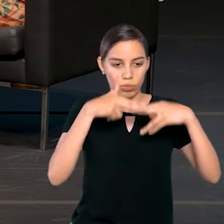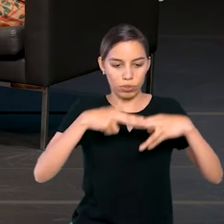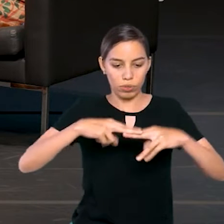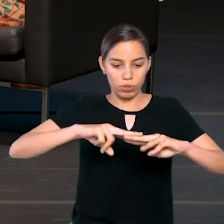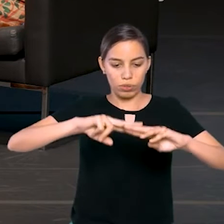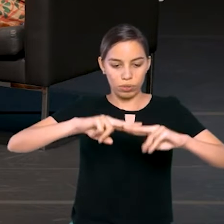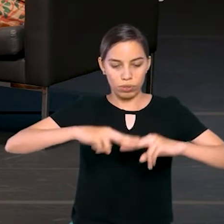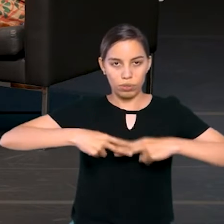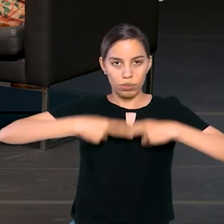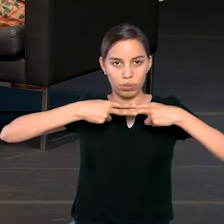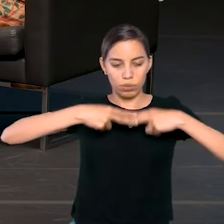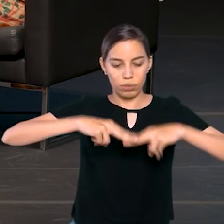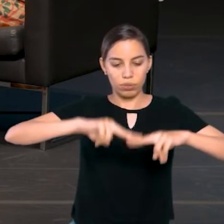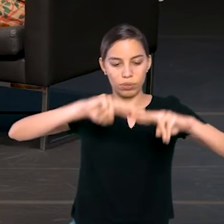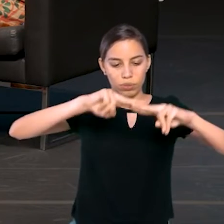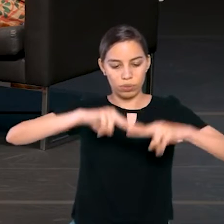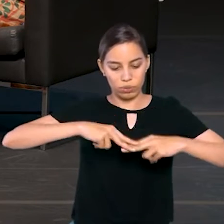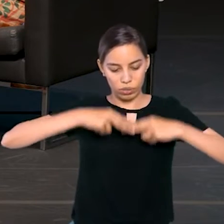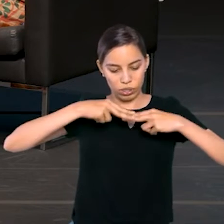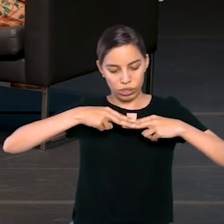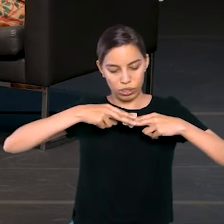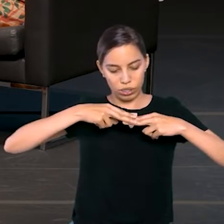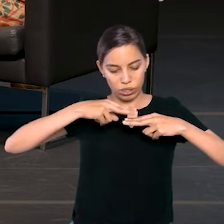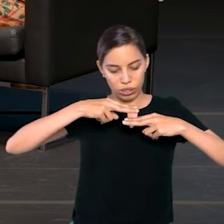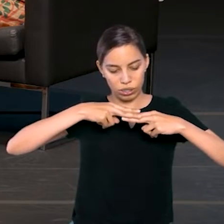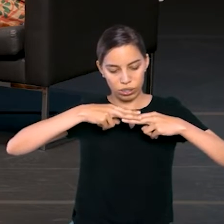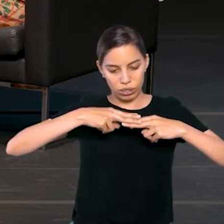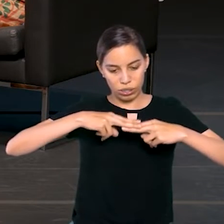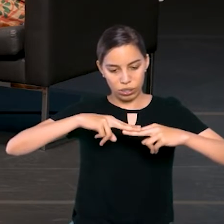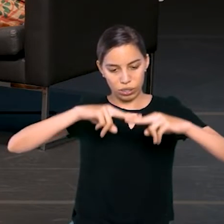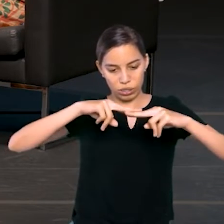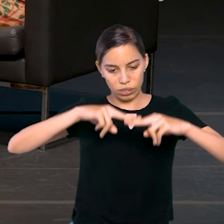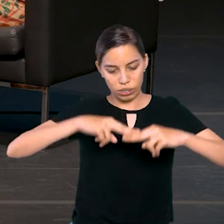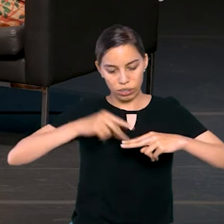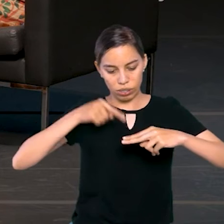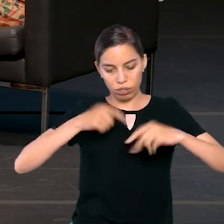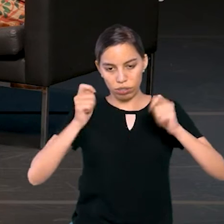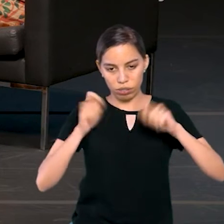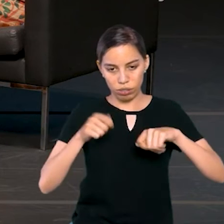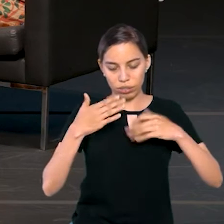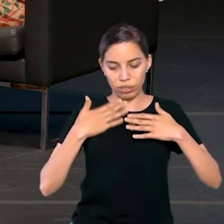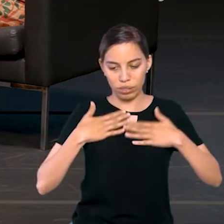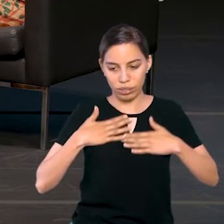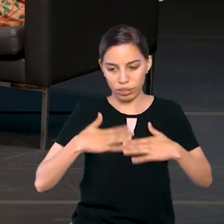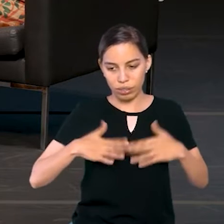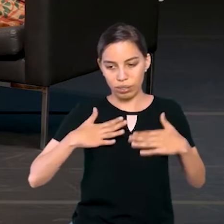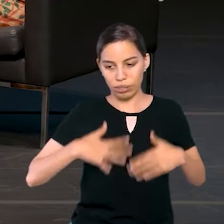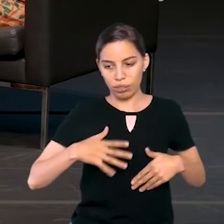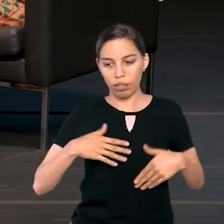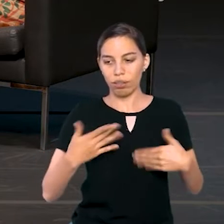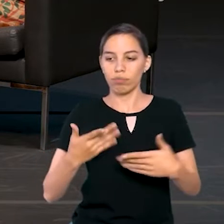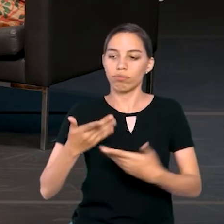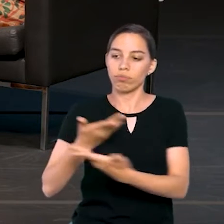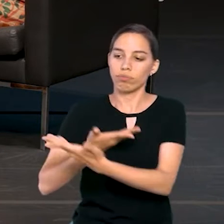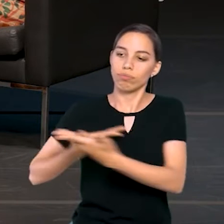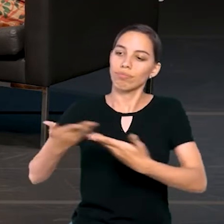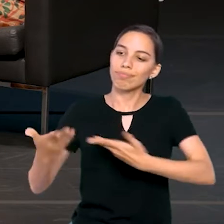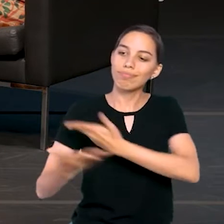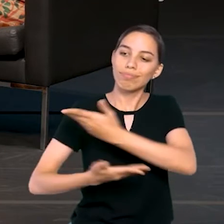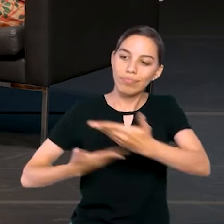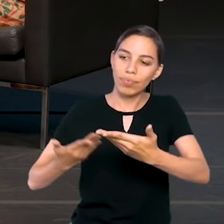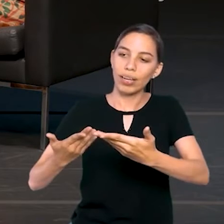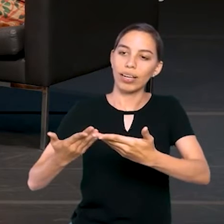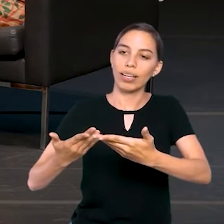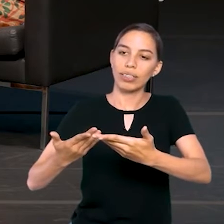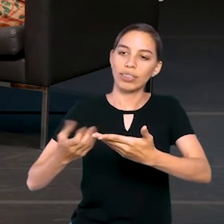degustando o dia, né? Quando essa rede não está presente, a gente adoece. Então, a gente tem visto essas raízes das nossas